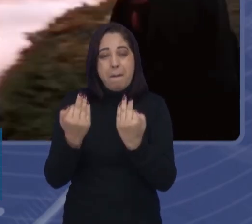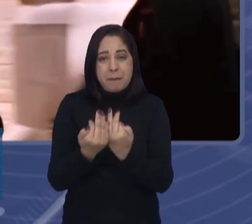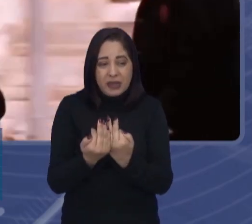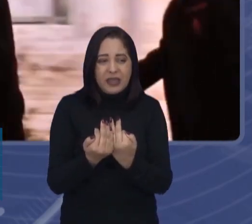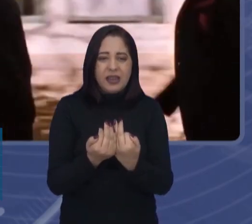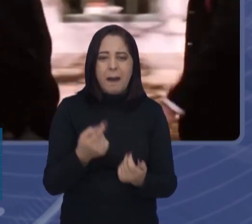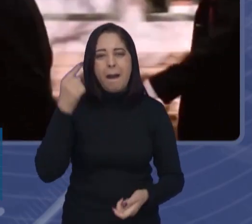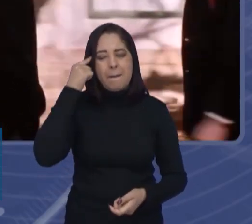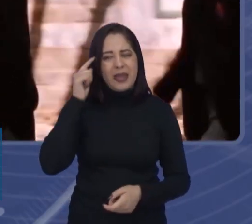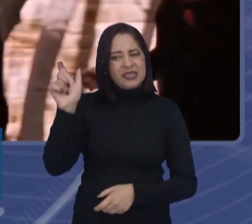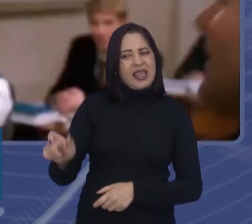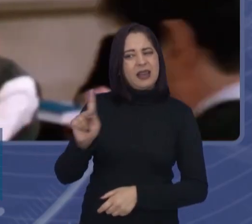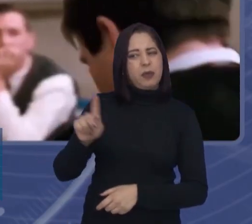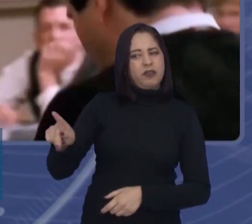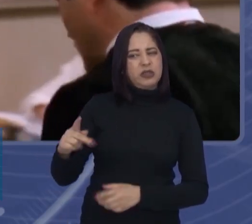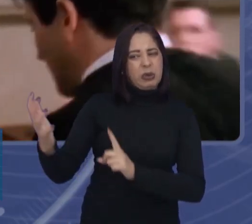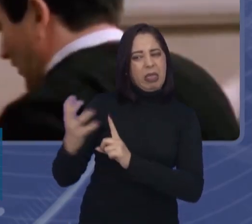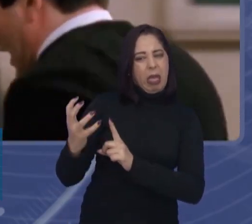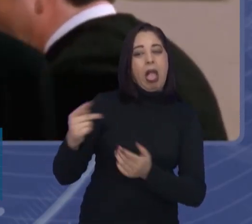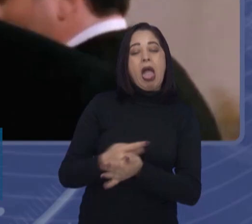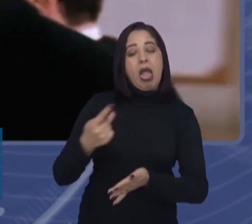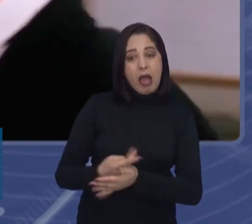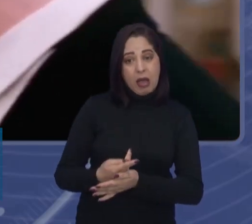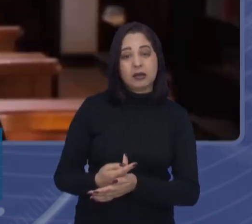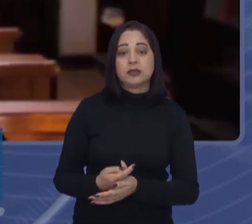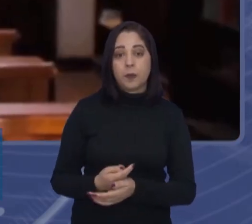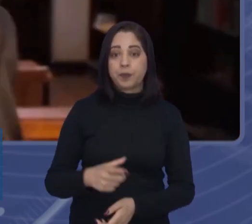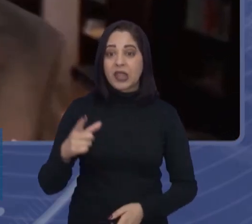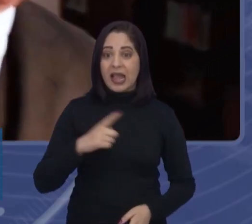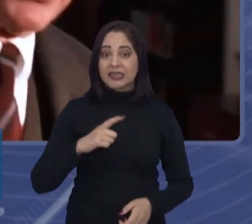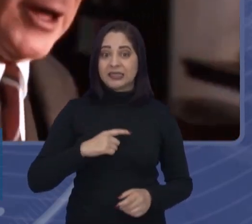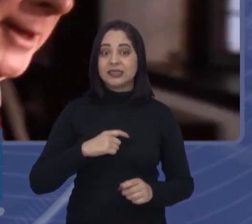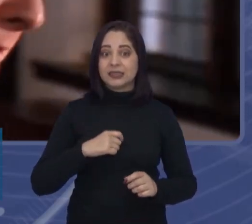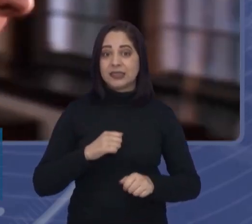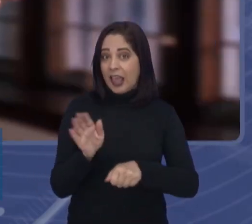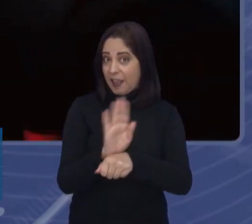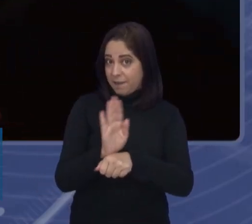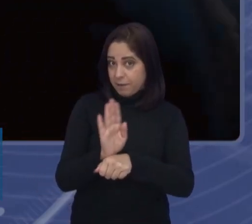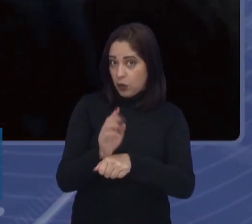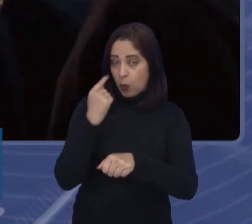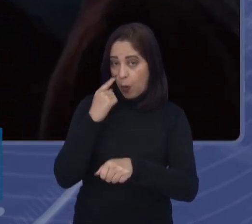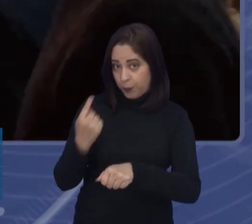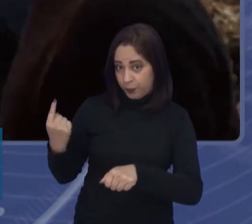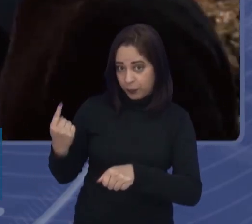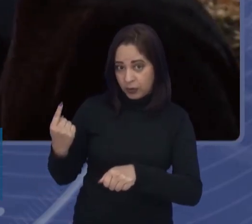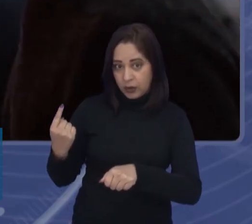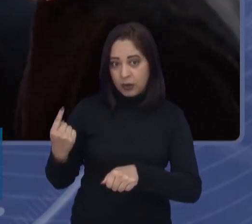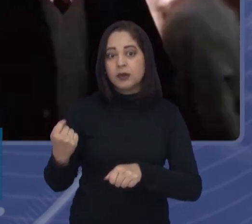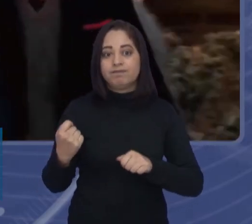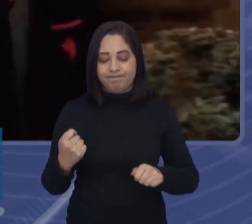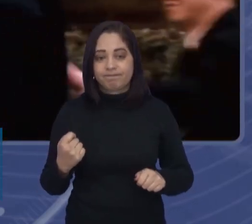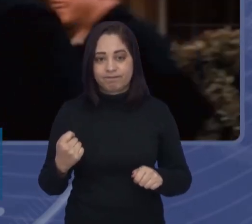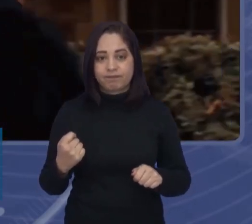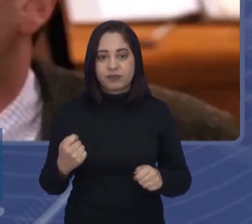uma situação inesperada, bastante forte, que acontece no filme. Eu não vou aqui dar spoiler, mas muito por conta,